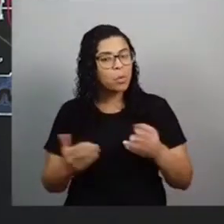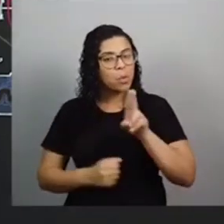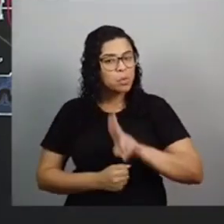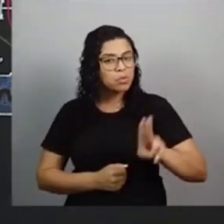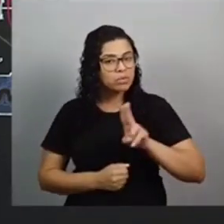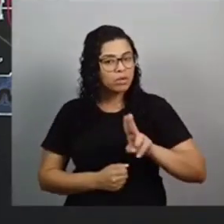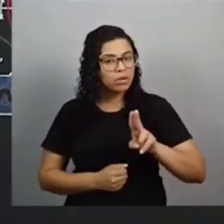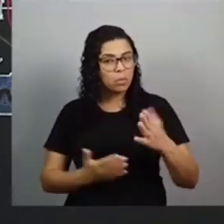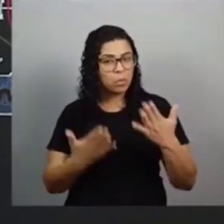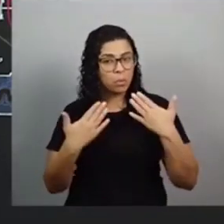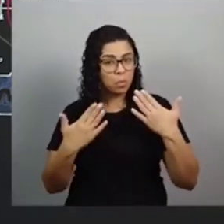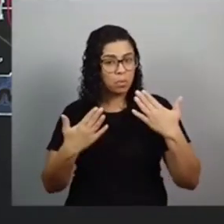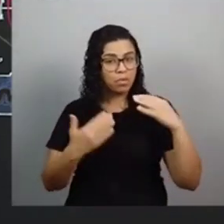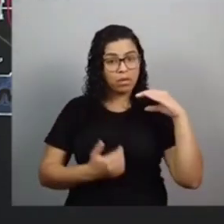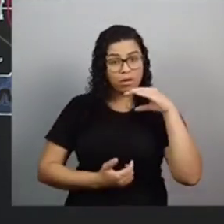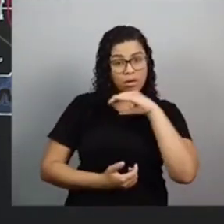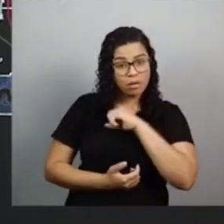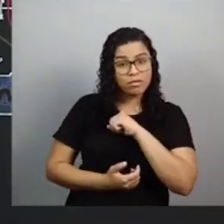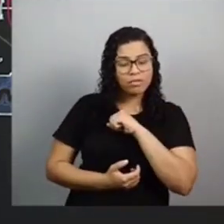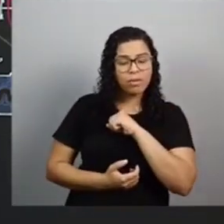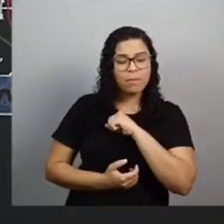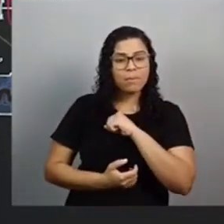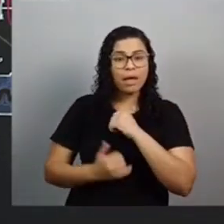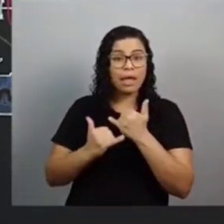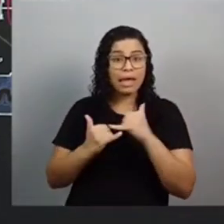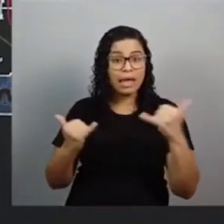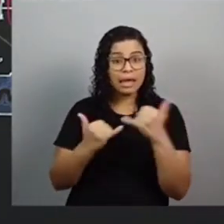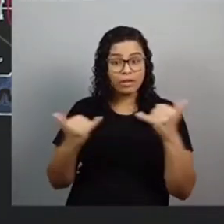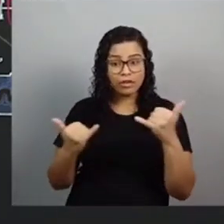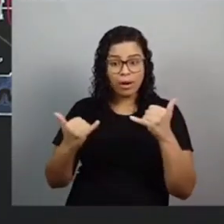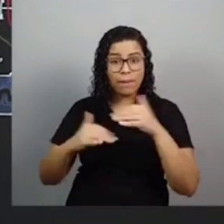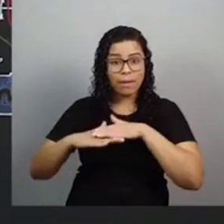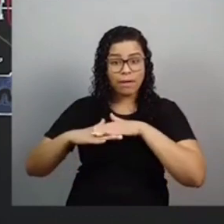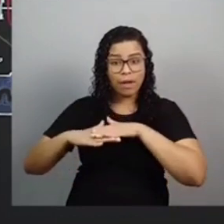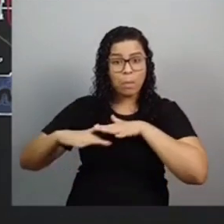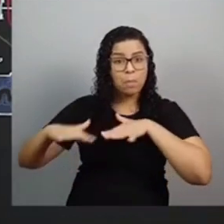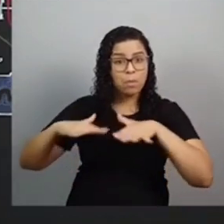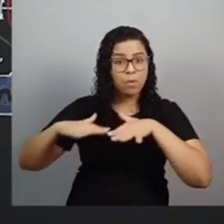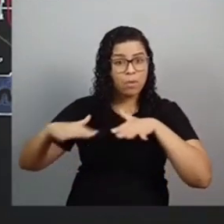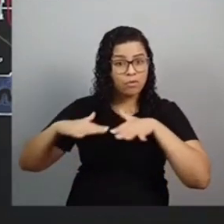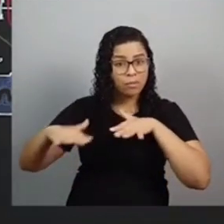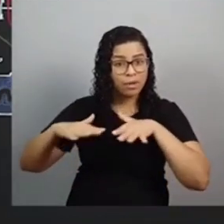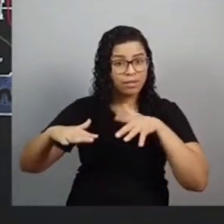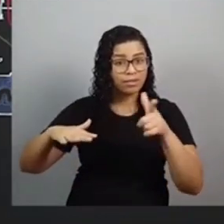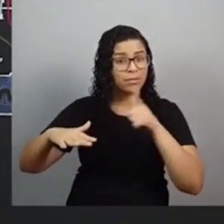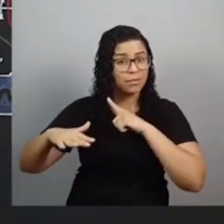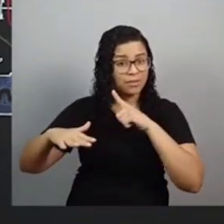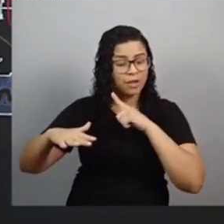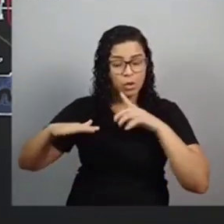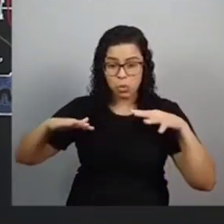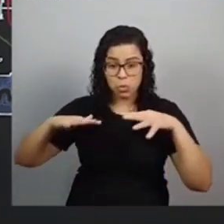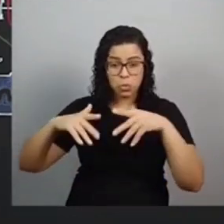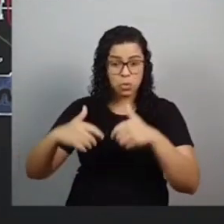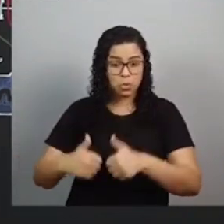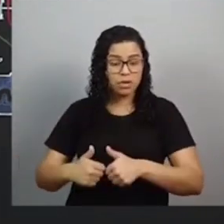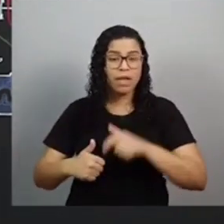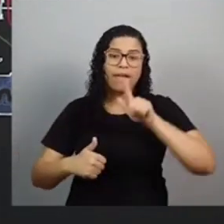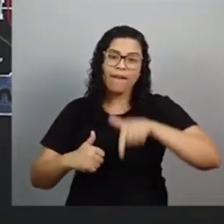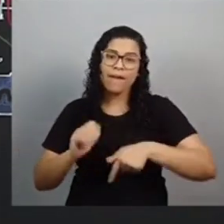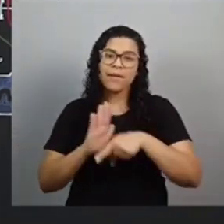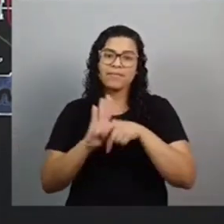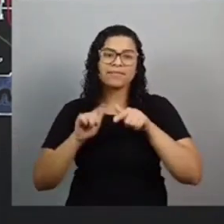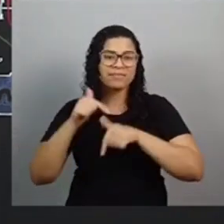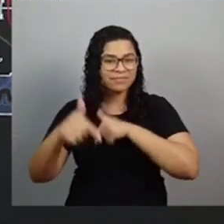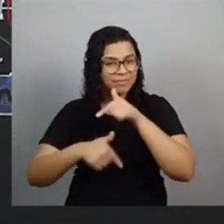calor, essa energia para fazer alguma coisa, para deslocar alguma coisa, para movimentar alguma coisa, tudo isso é